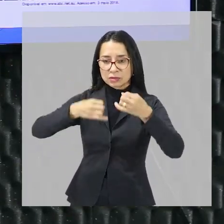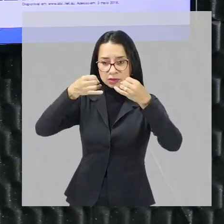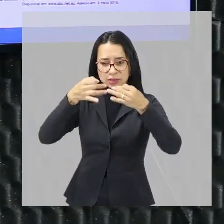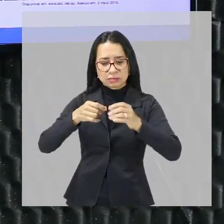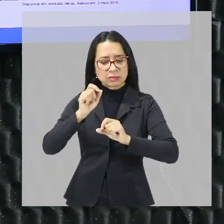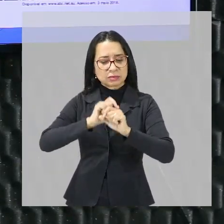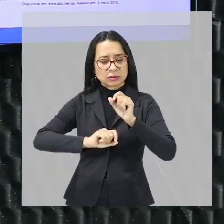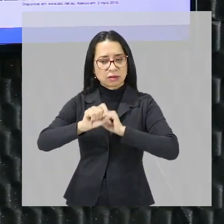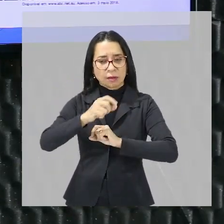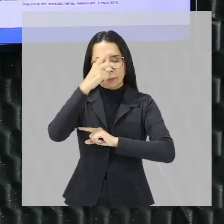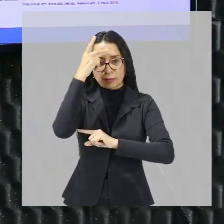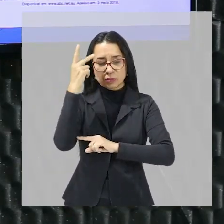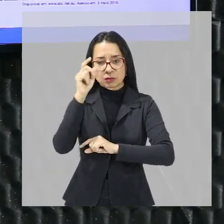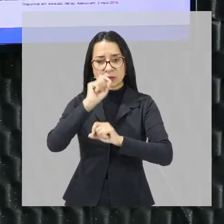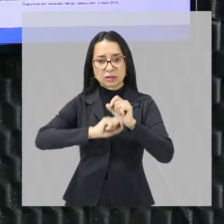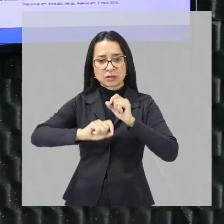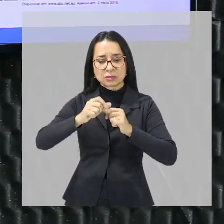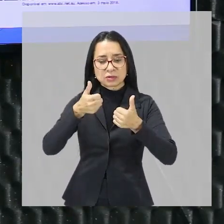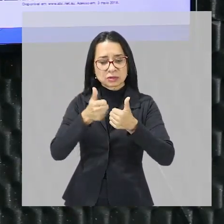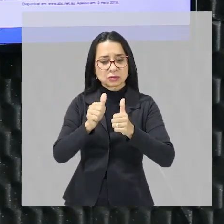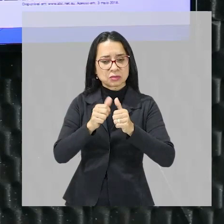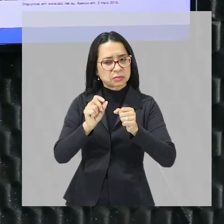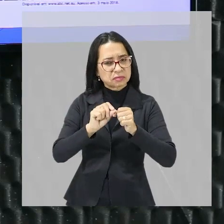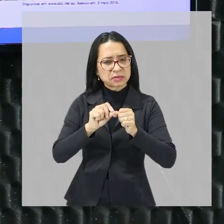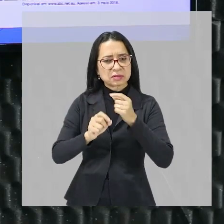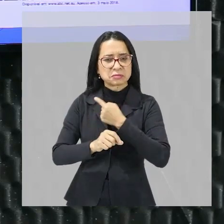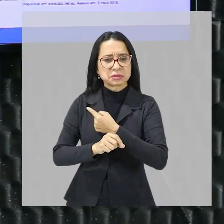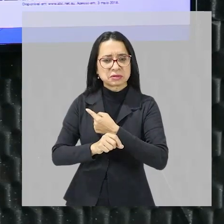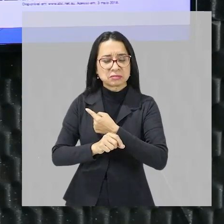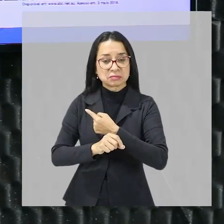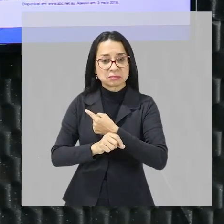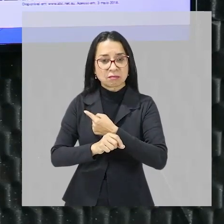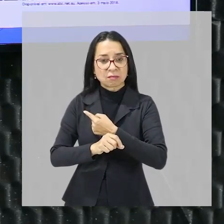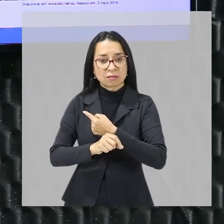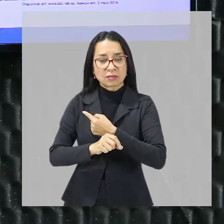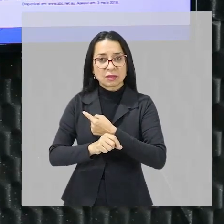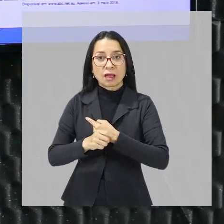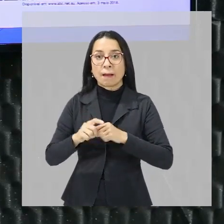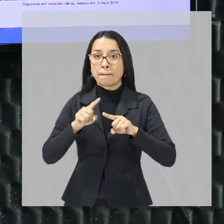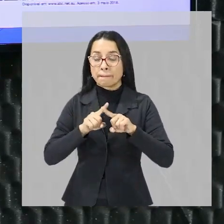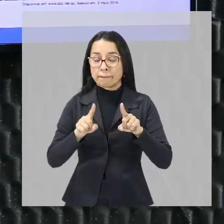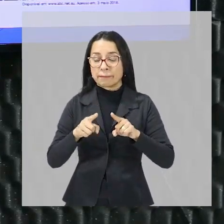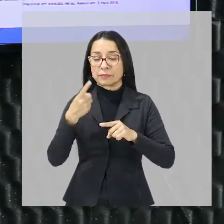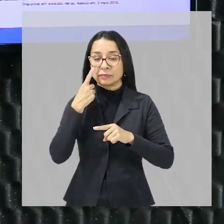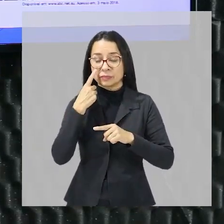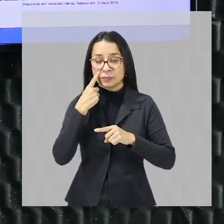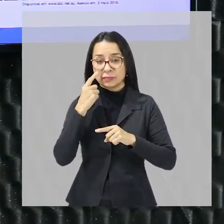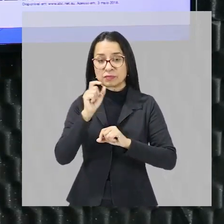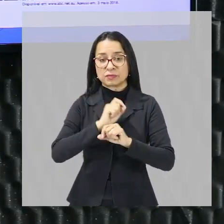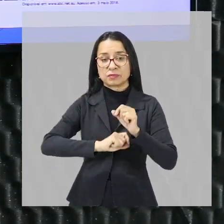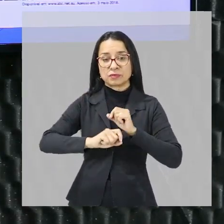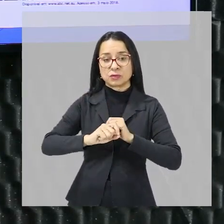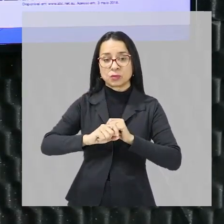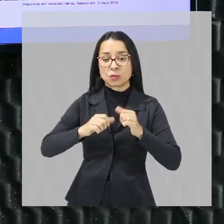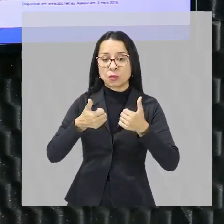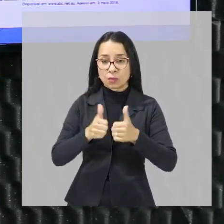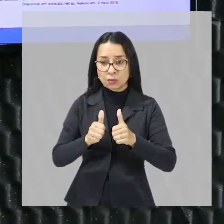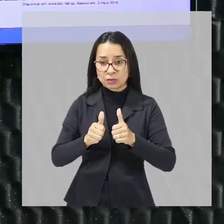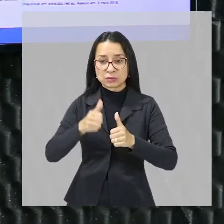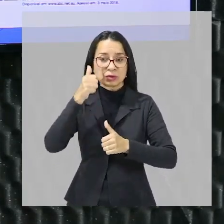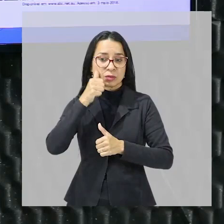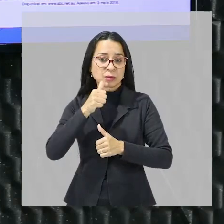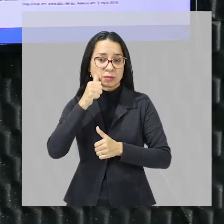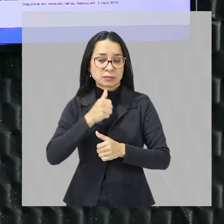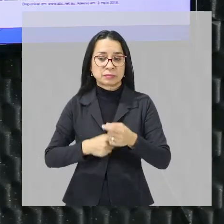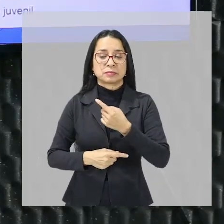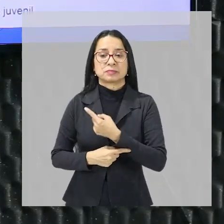quem é essa pessoa e o que esse ônibus está fazendo aí também. Mas tu olhou um ônibus e uma mulher em primeiro plano.